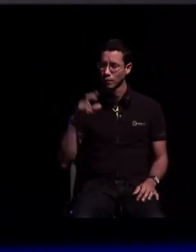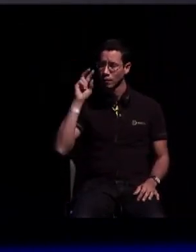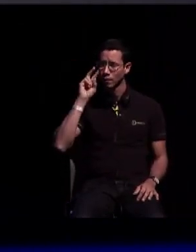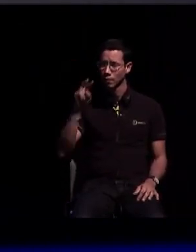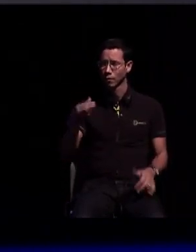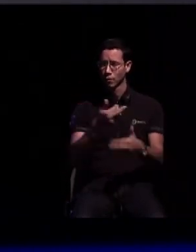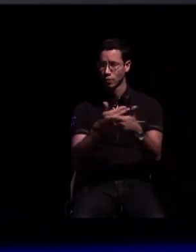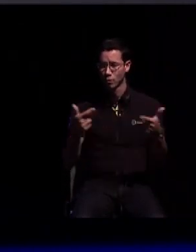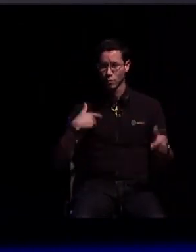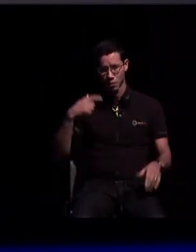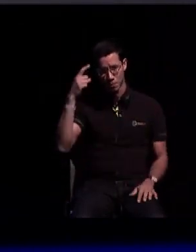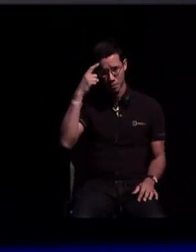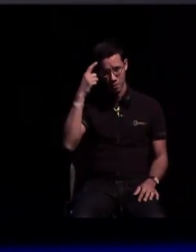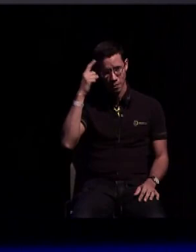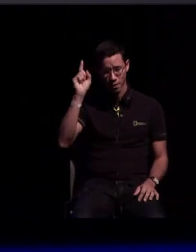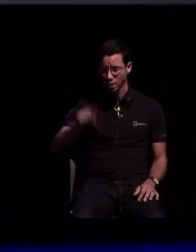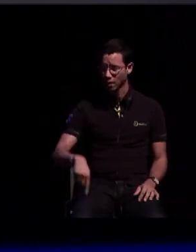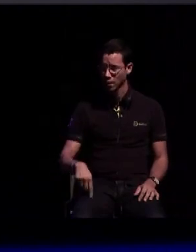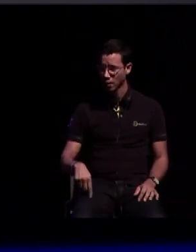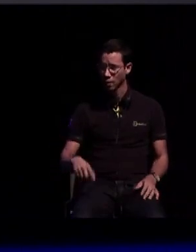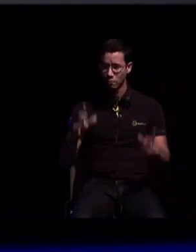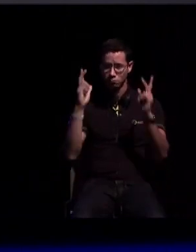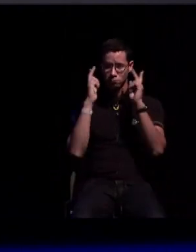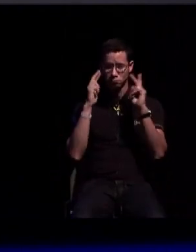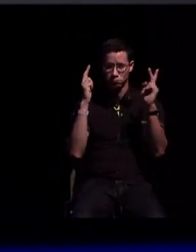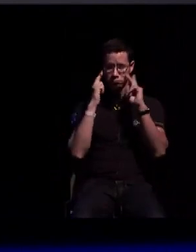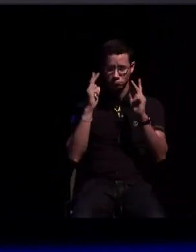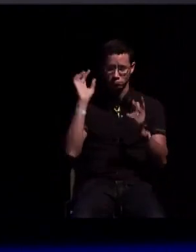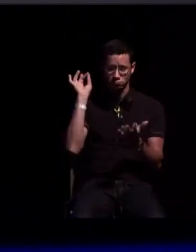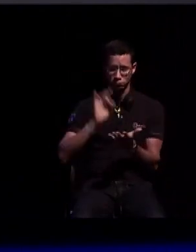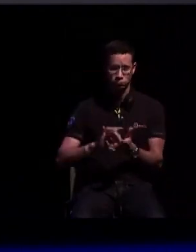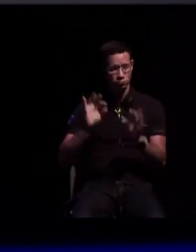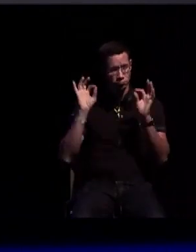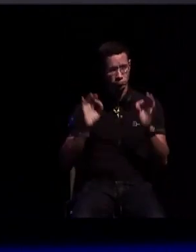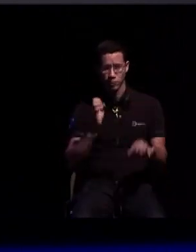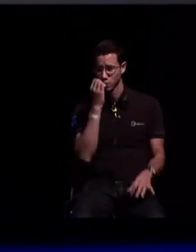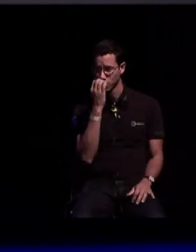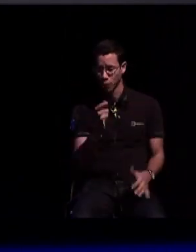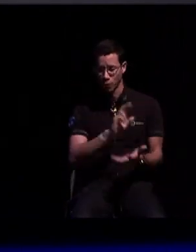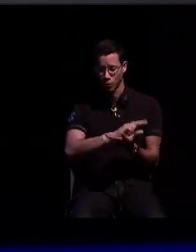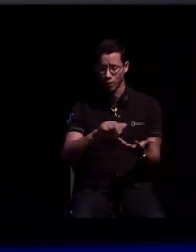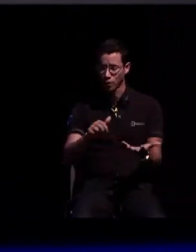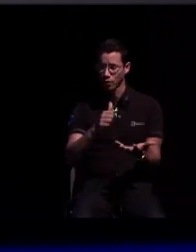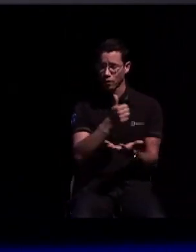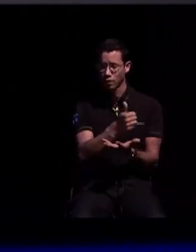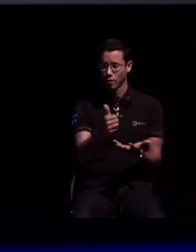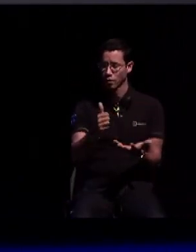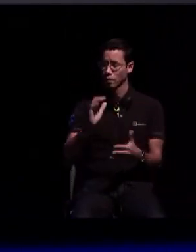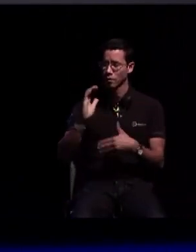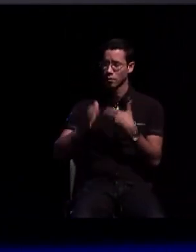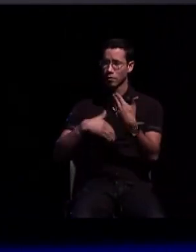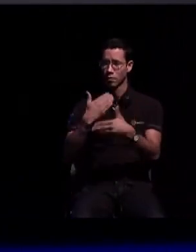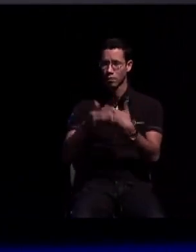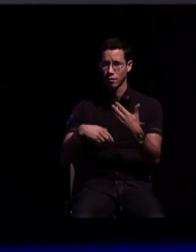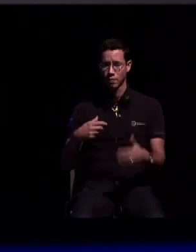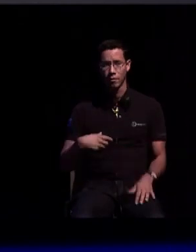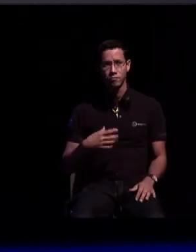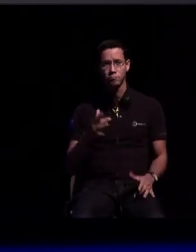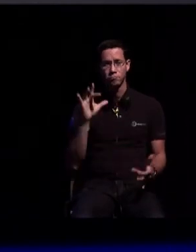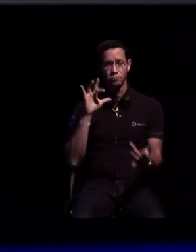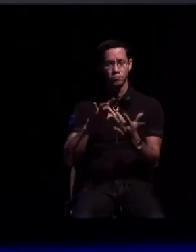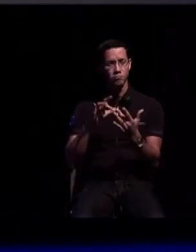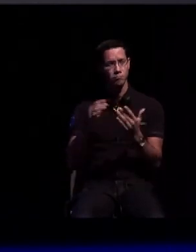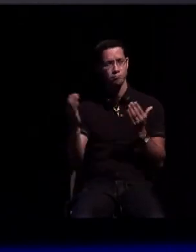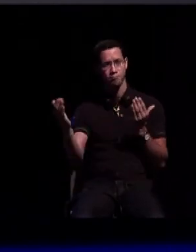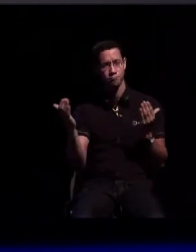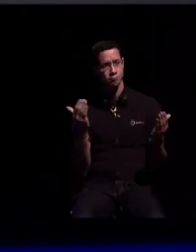aquilo que você achava que era natural, óbvio, bom, etc., etc., se você tem uma forma de